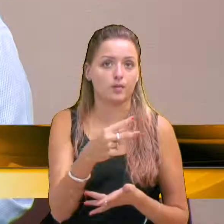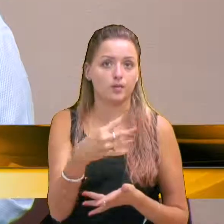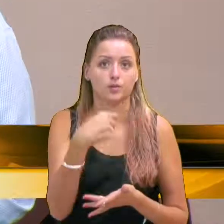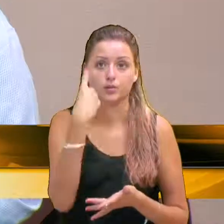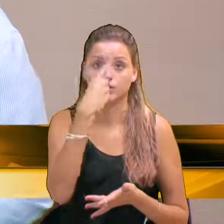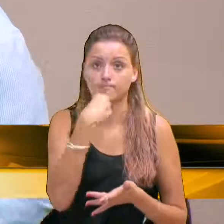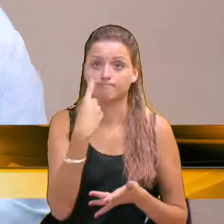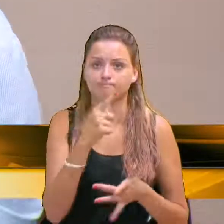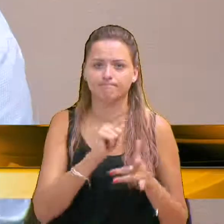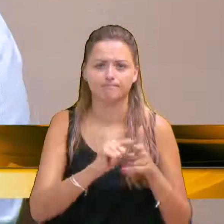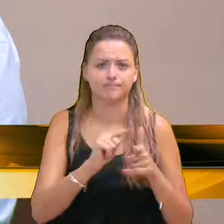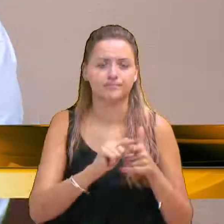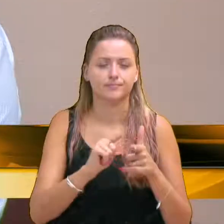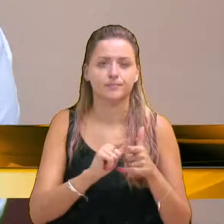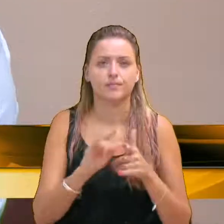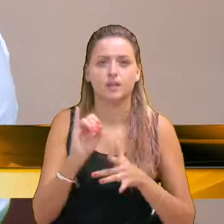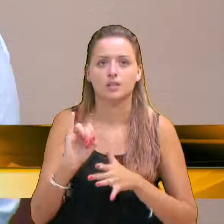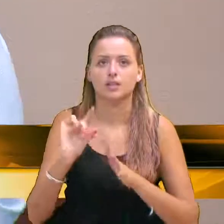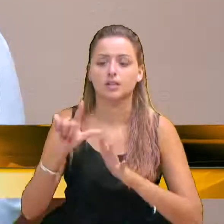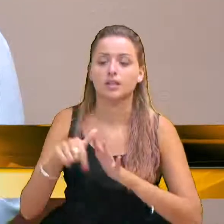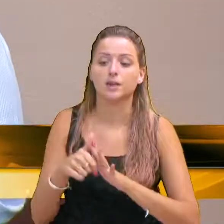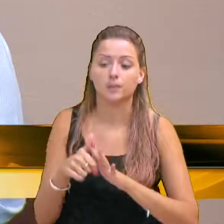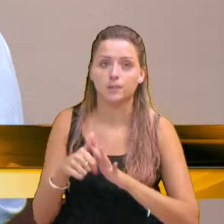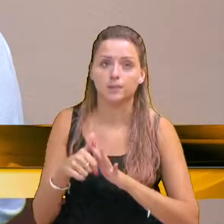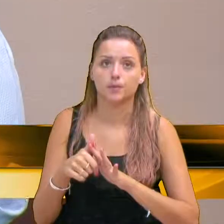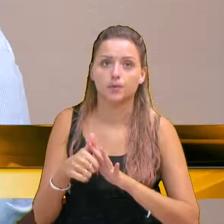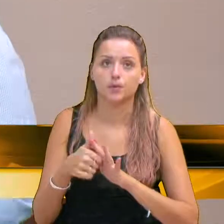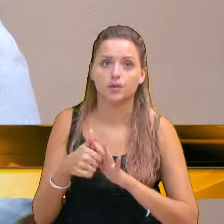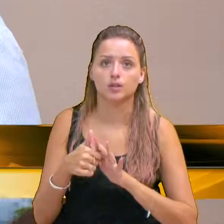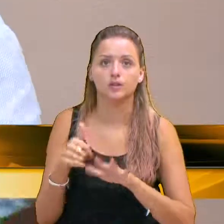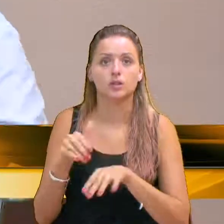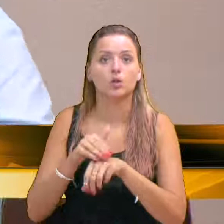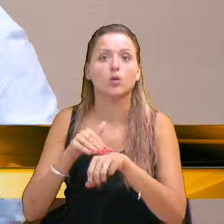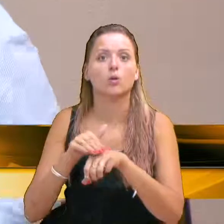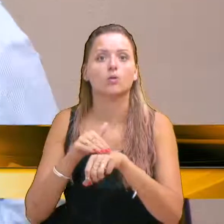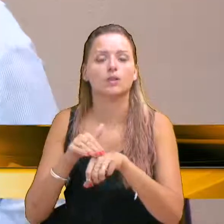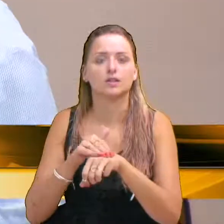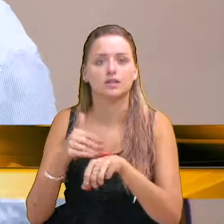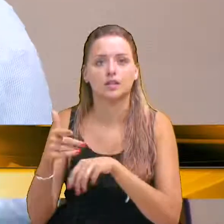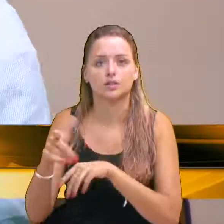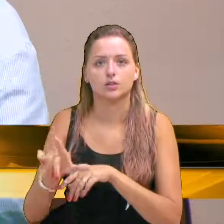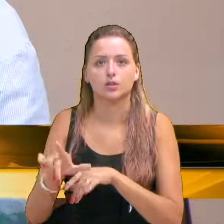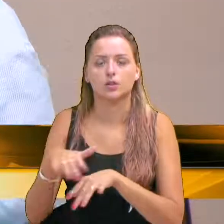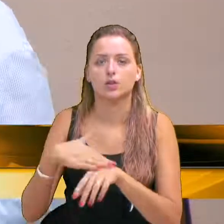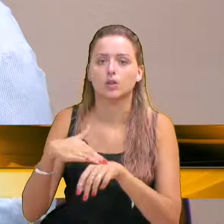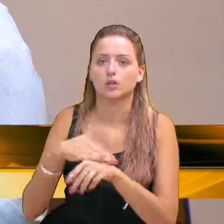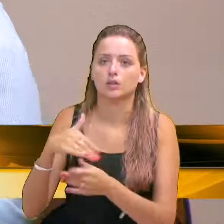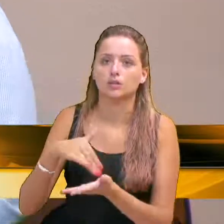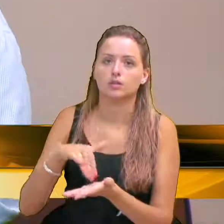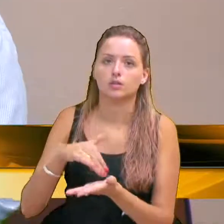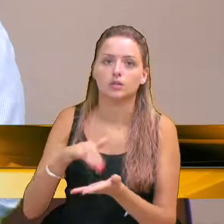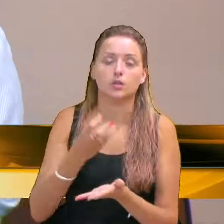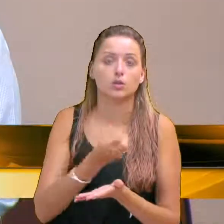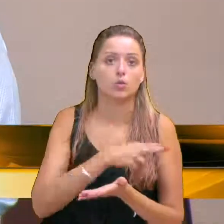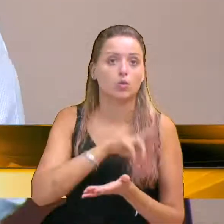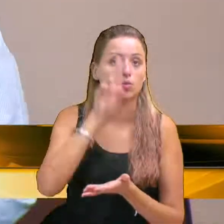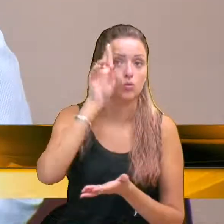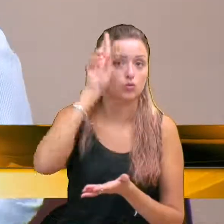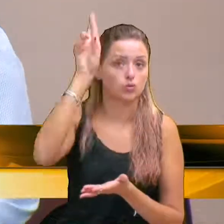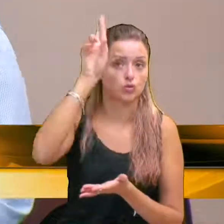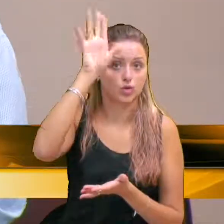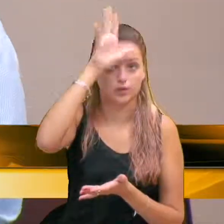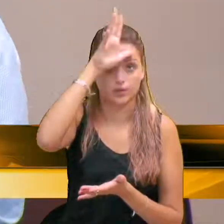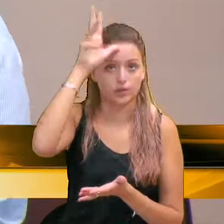infelizmente, se a gente pudesse dar mais uma conversada e ver com a secretária ou com o prefeito, se é isso mesmo,